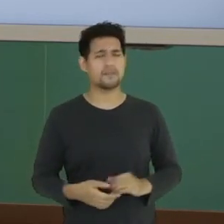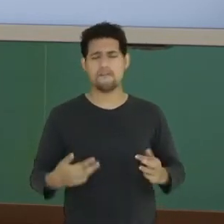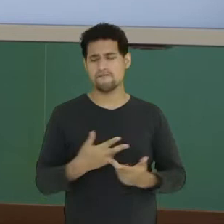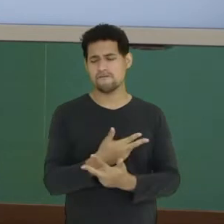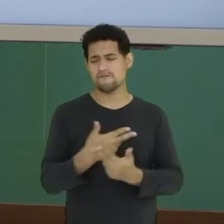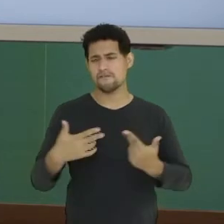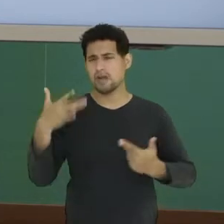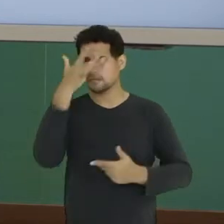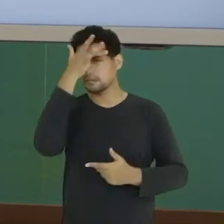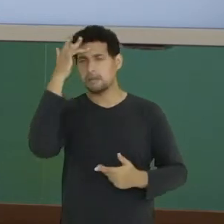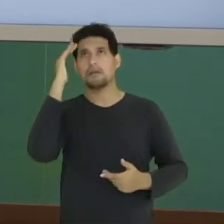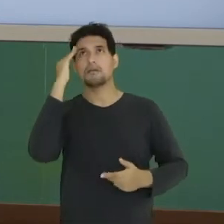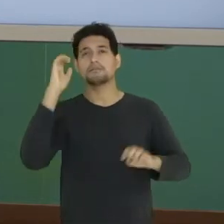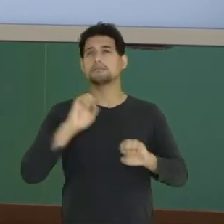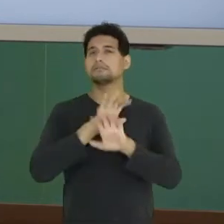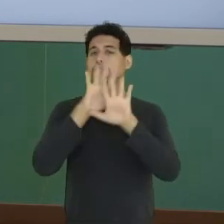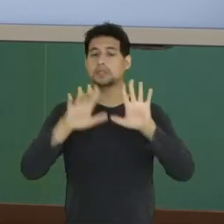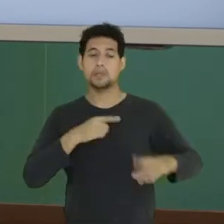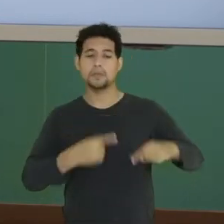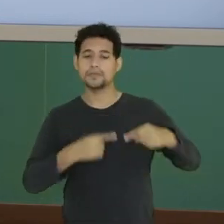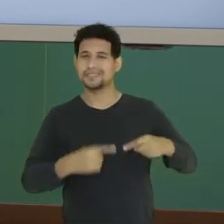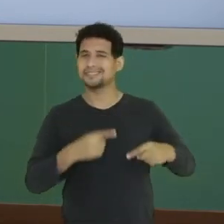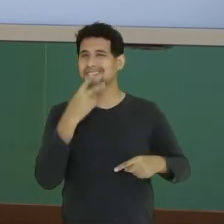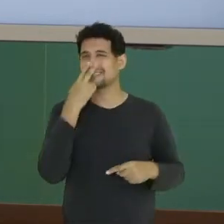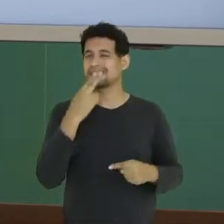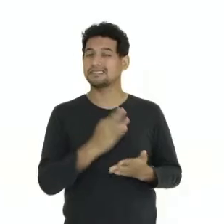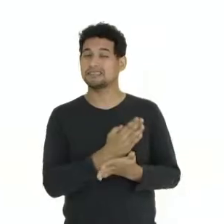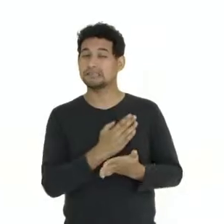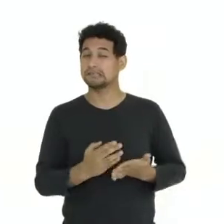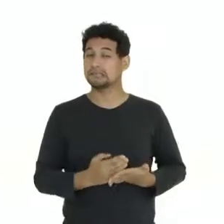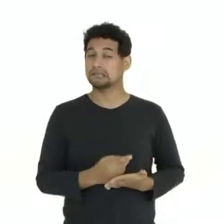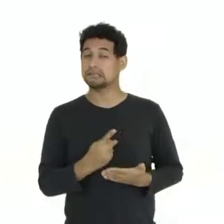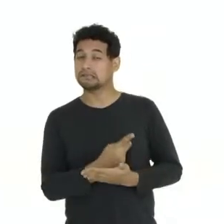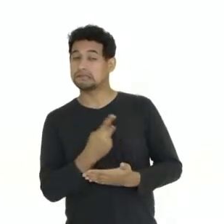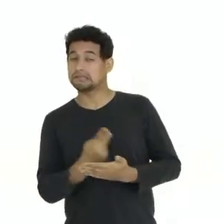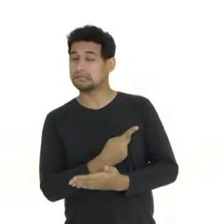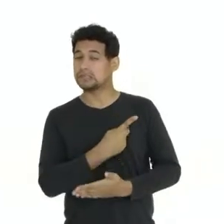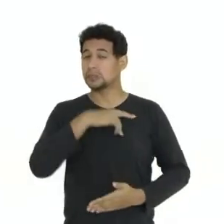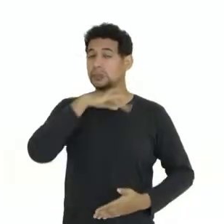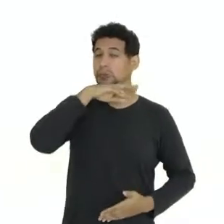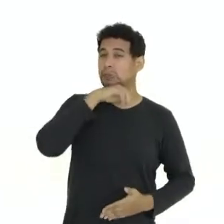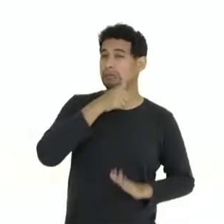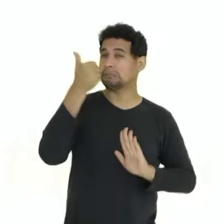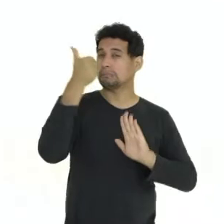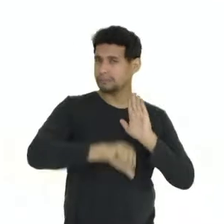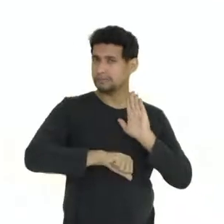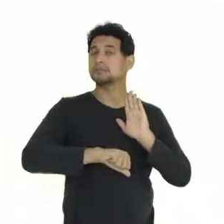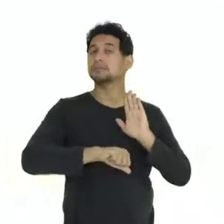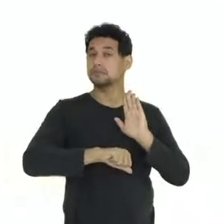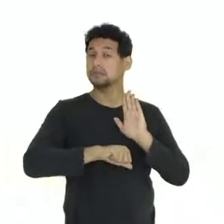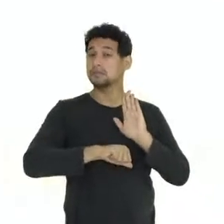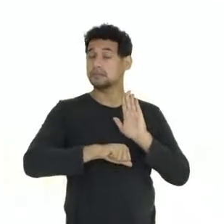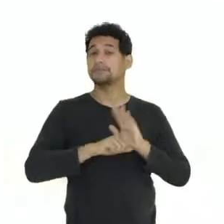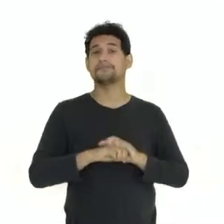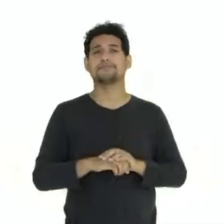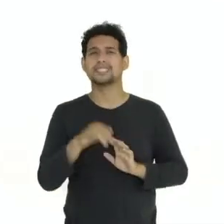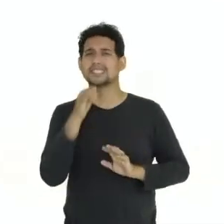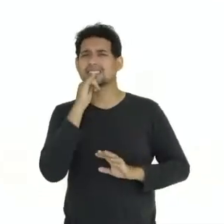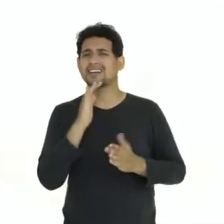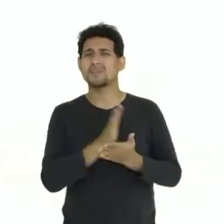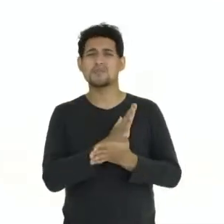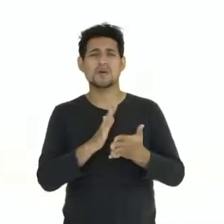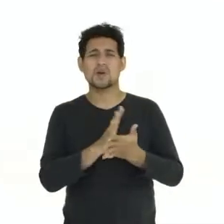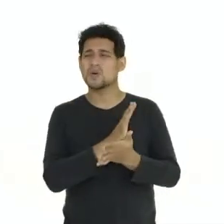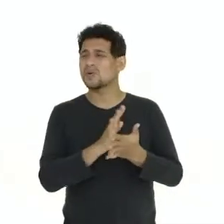população entende a política como algo sujo, algo negativo, ou, na melhor das hipóteses, como algo